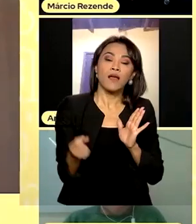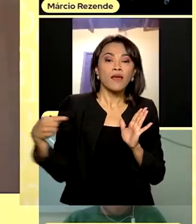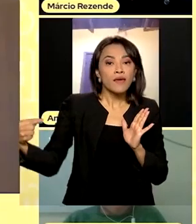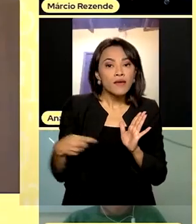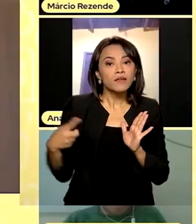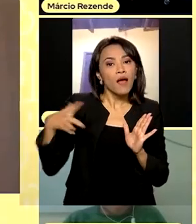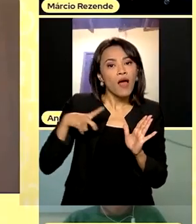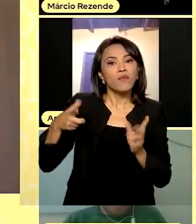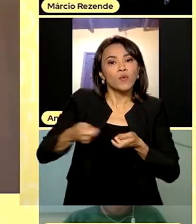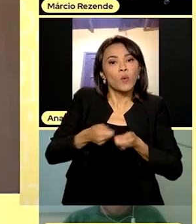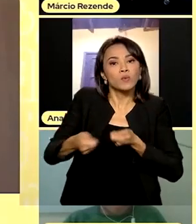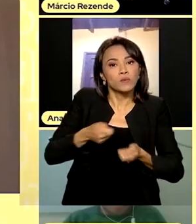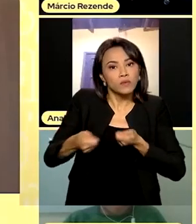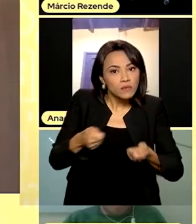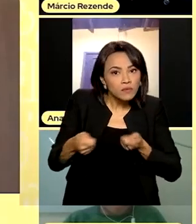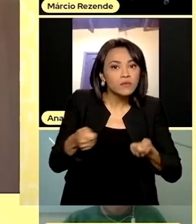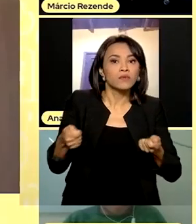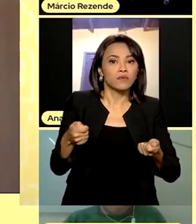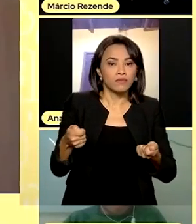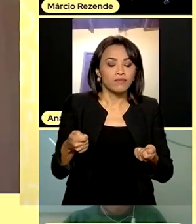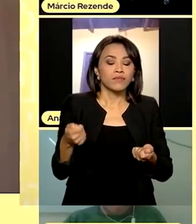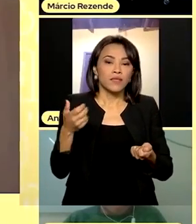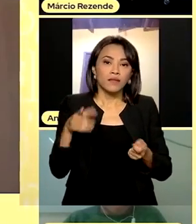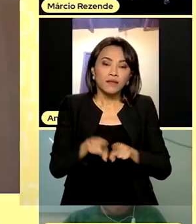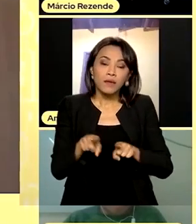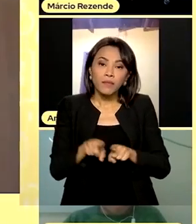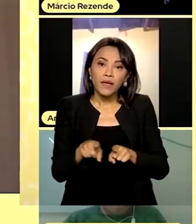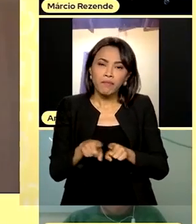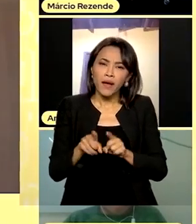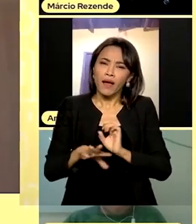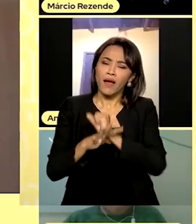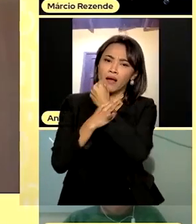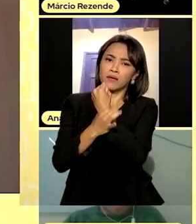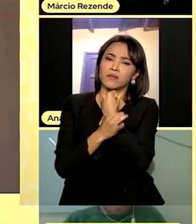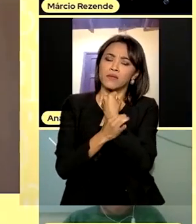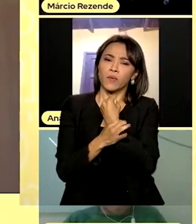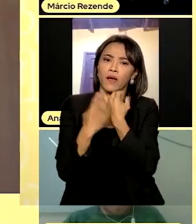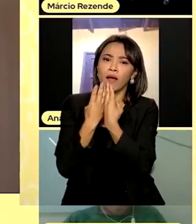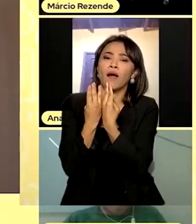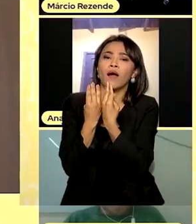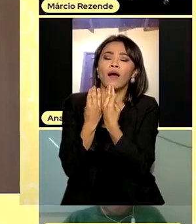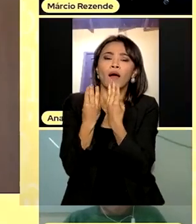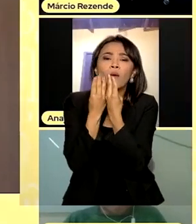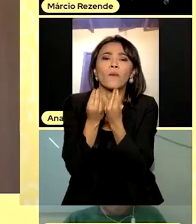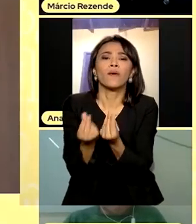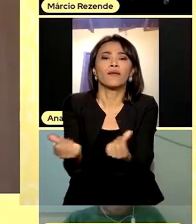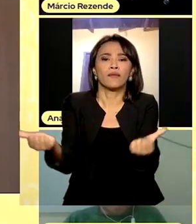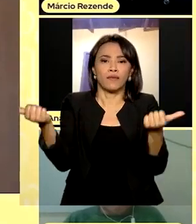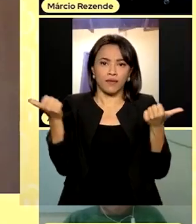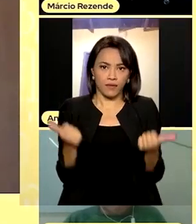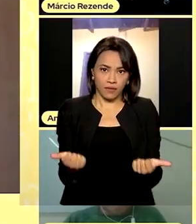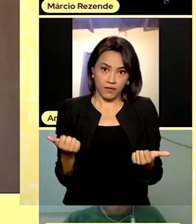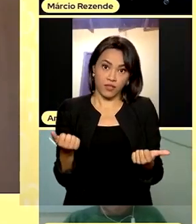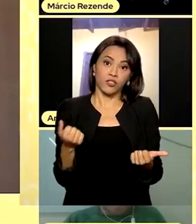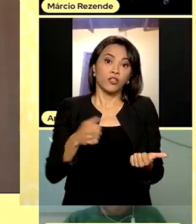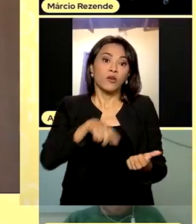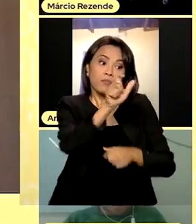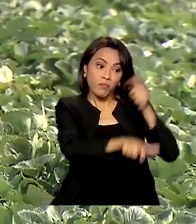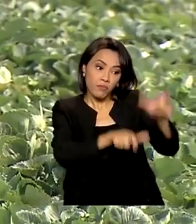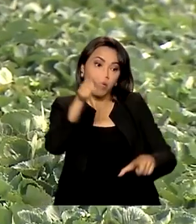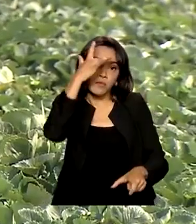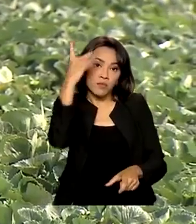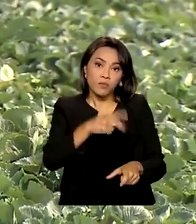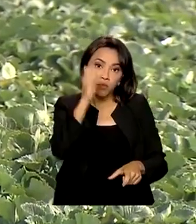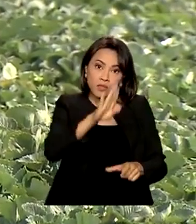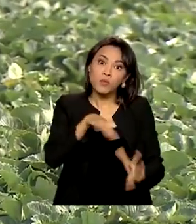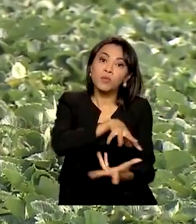de controle e maneiras de garantir a qualidade orgânica para os consumidores brasileiros e para o mundo também.